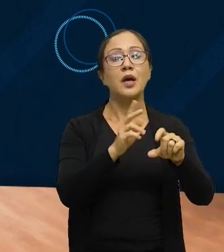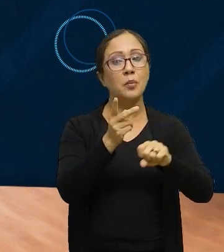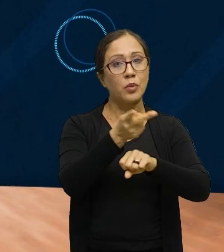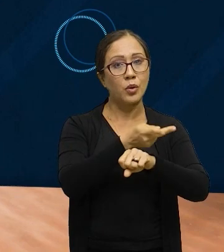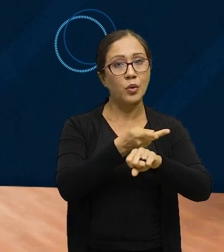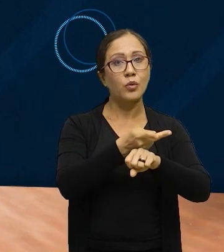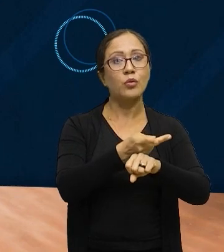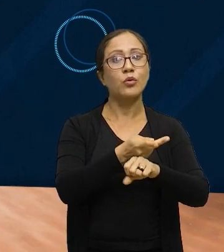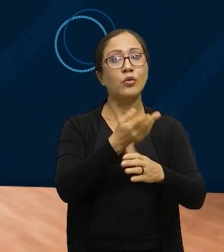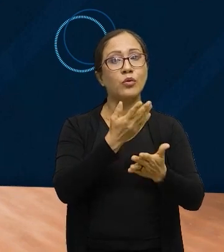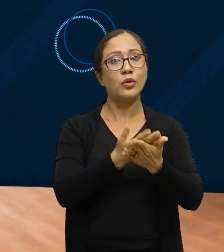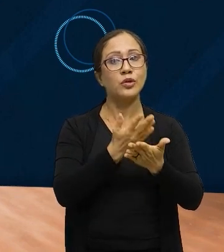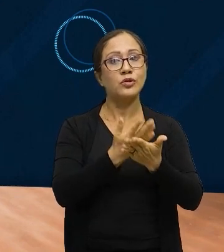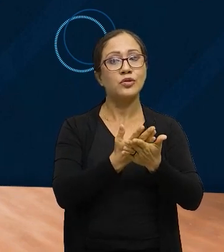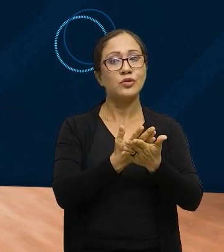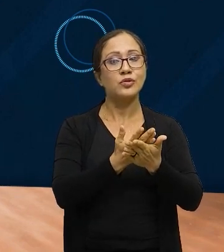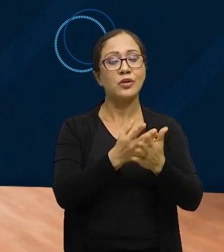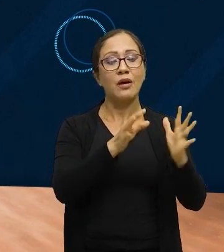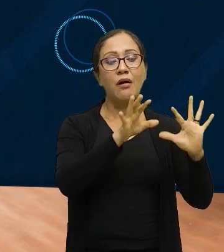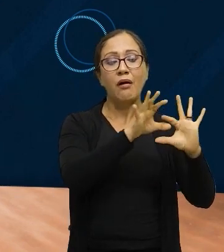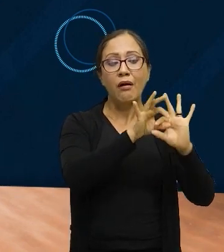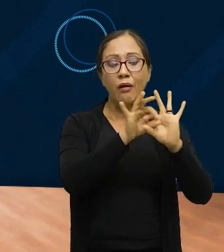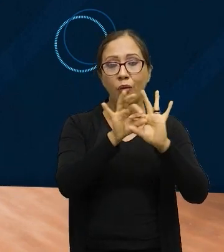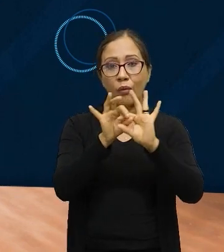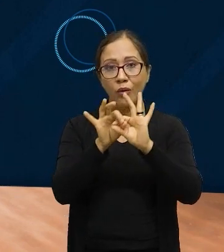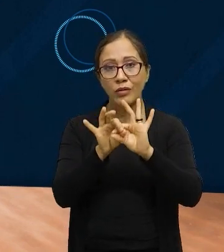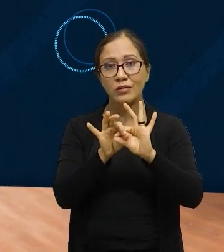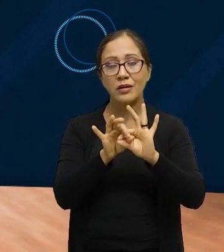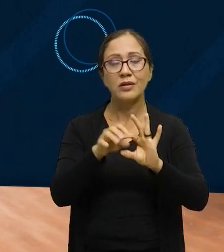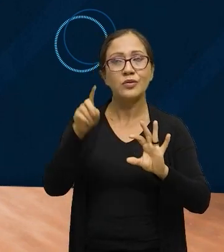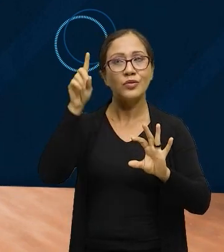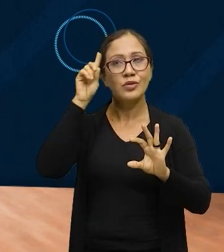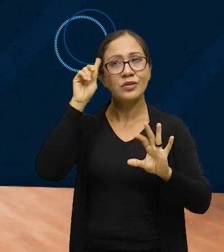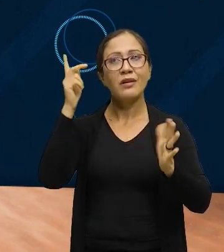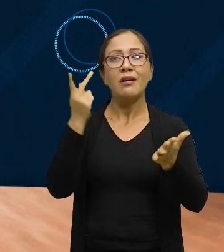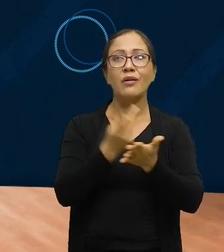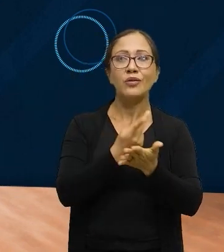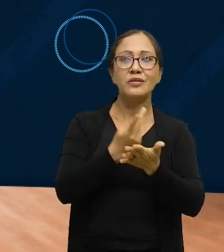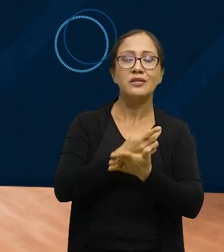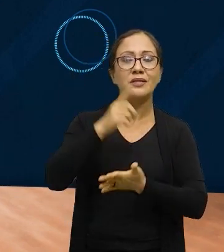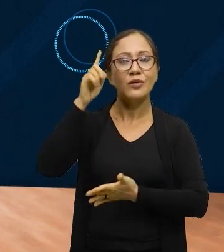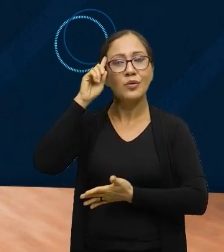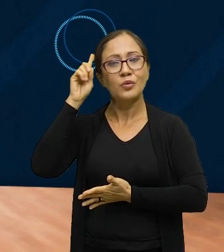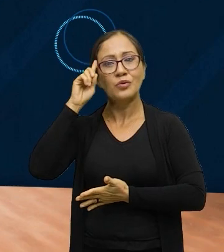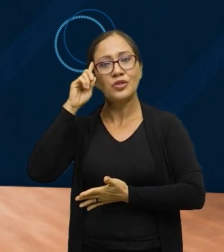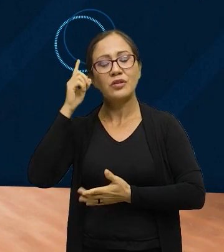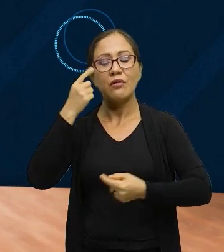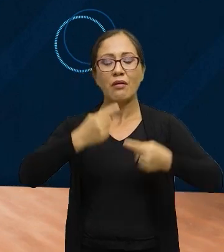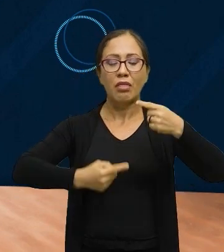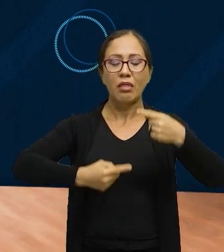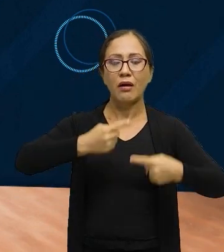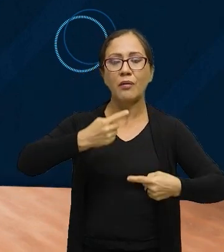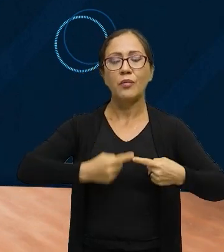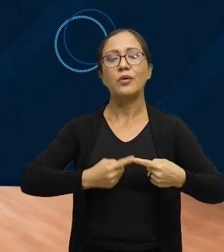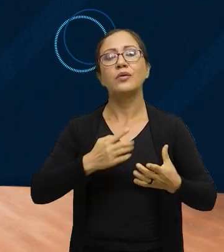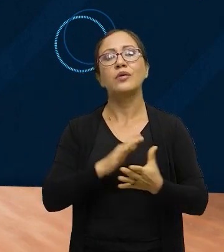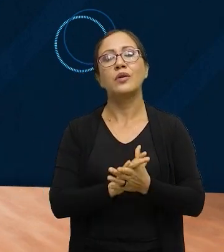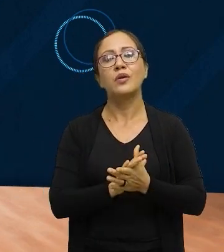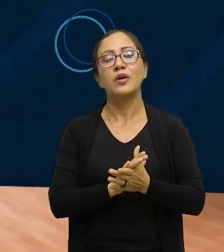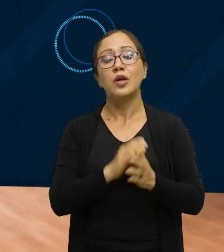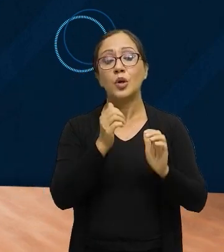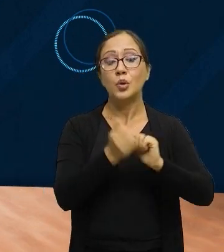atualizar. Veja o contexto, se atualize, o que está acontecendo na política, o que está acontecendo